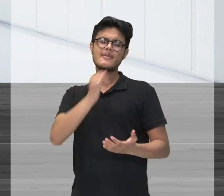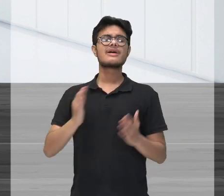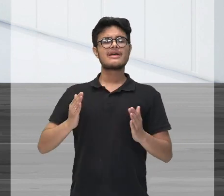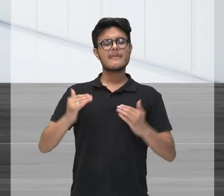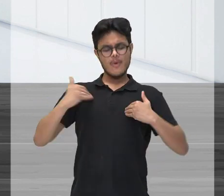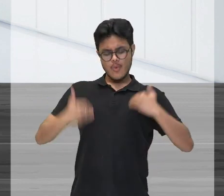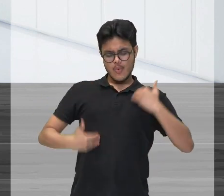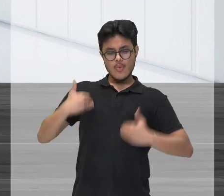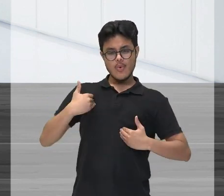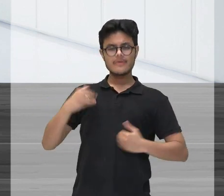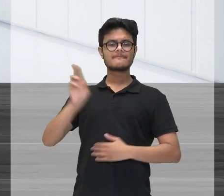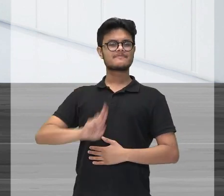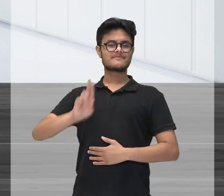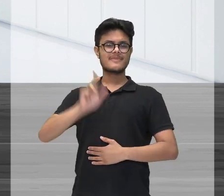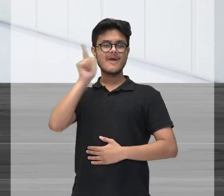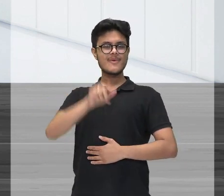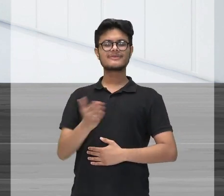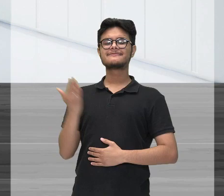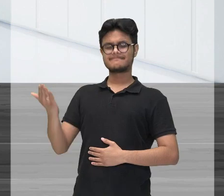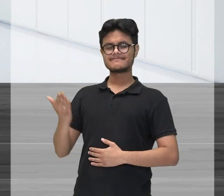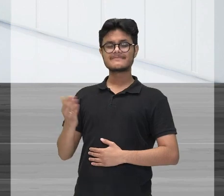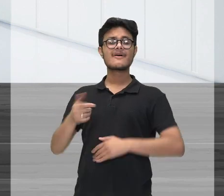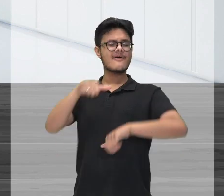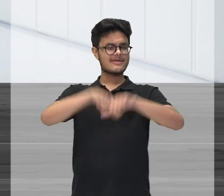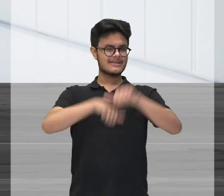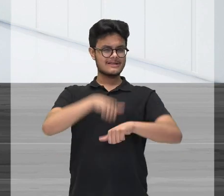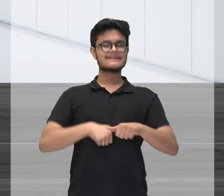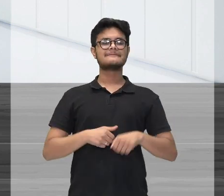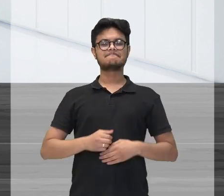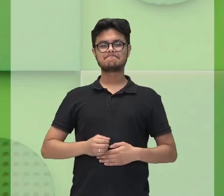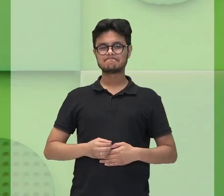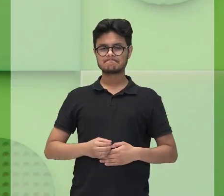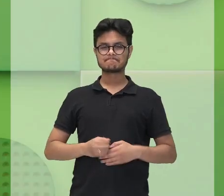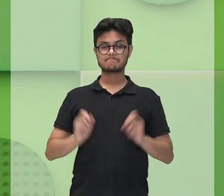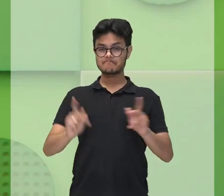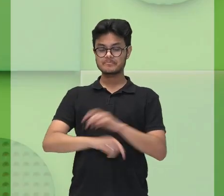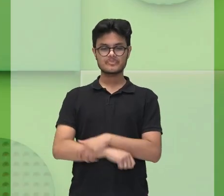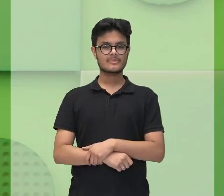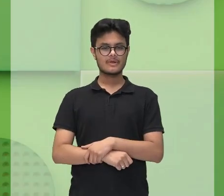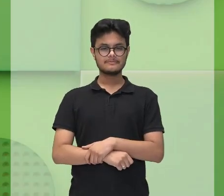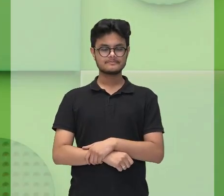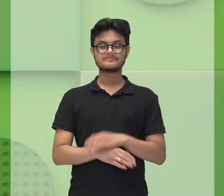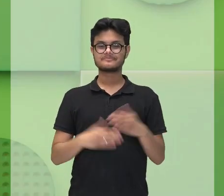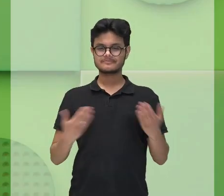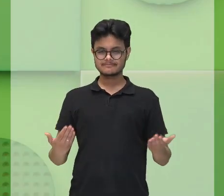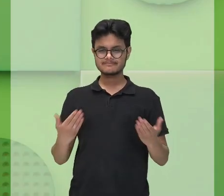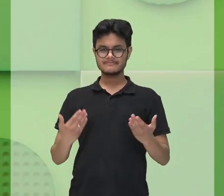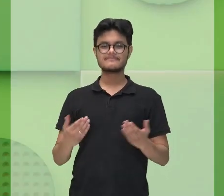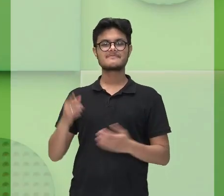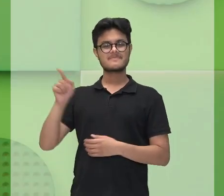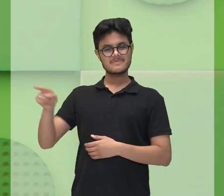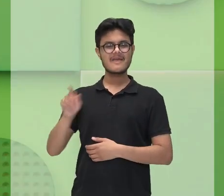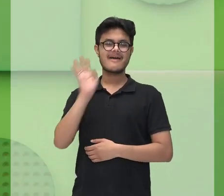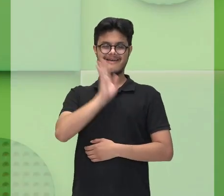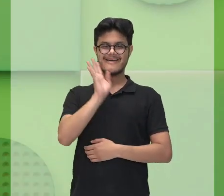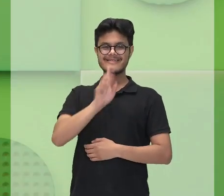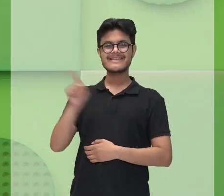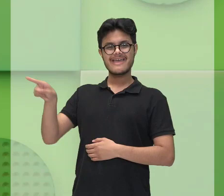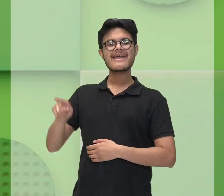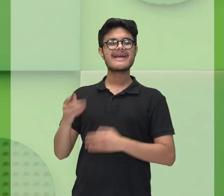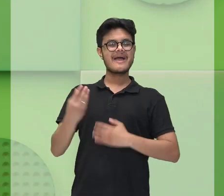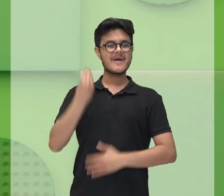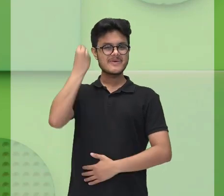assim foi o que nós realizamos nesta aula prática. Voltamos aí, olha, dessa atividade prática que